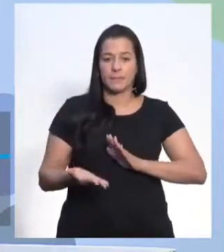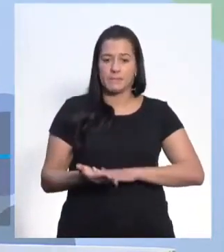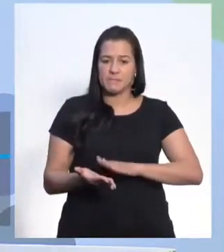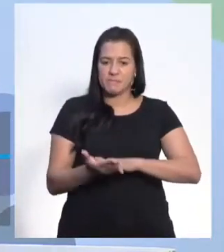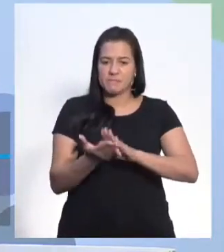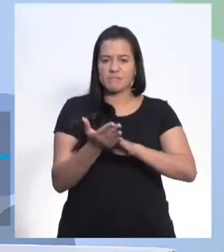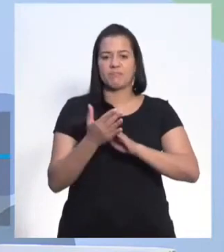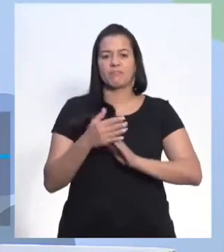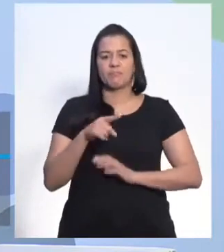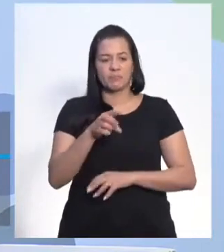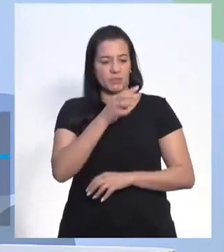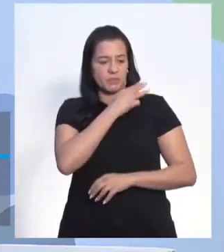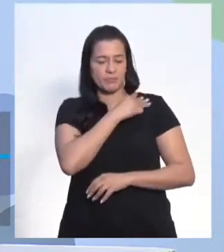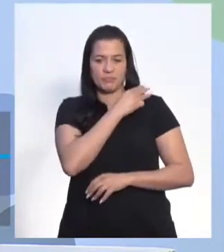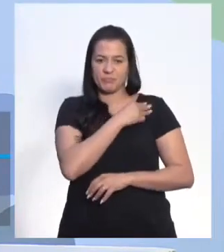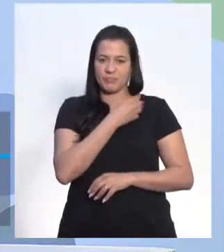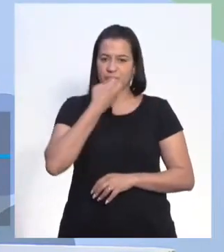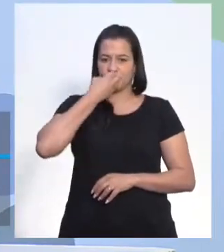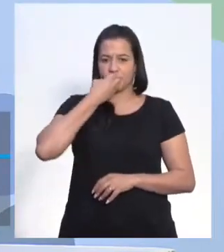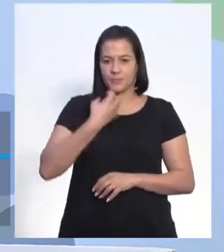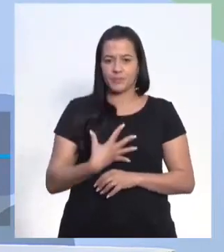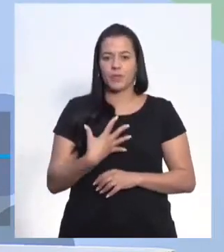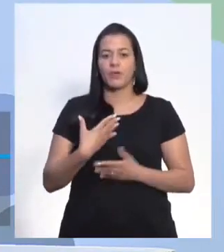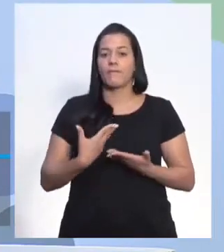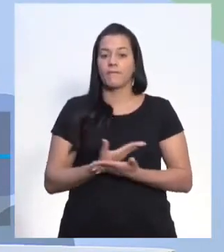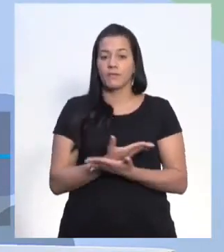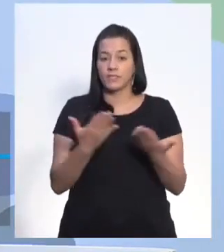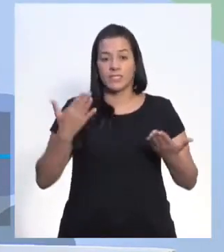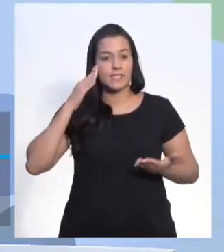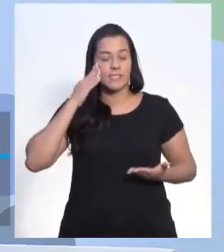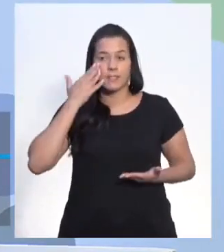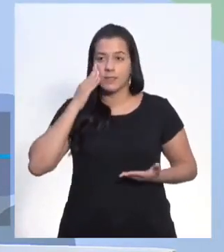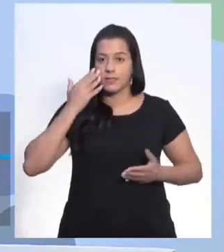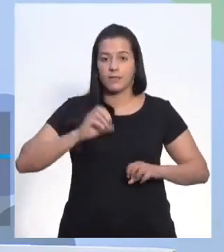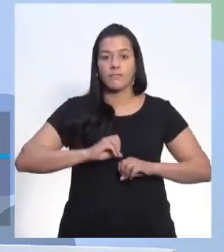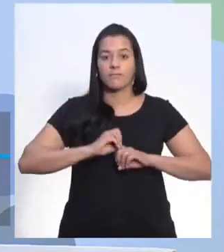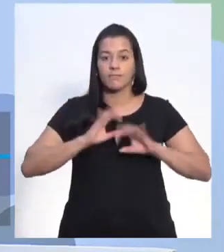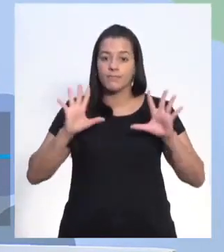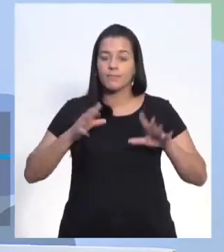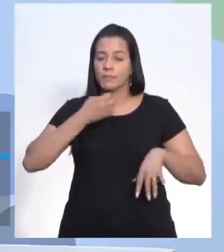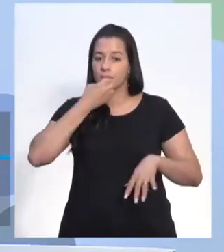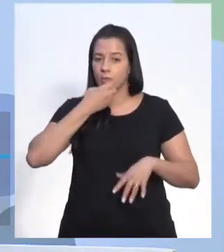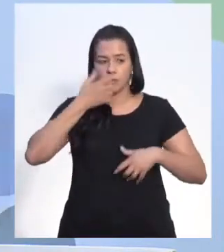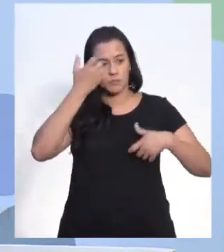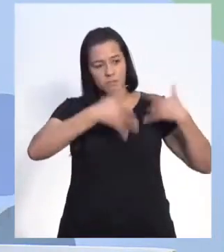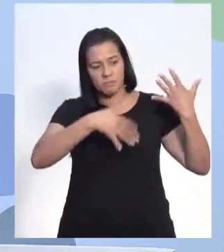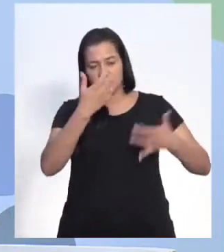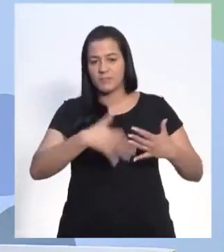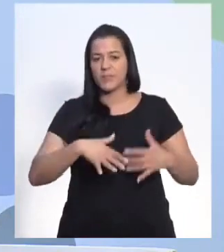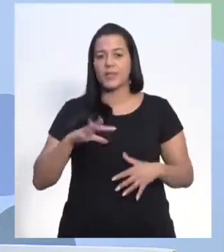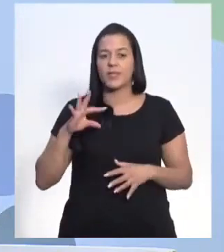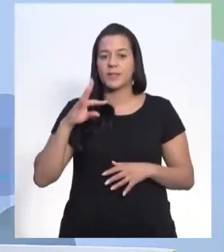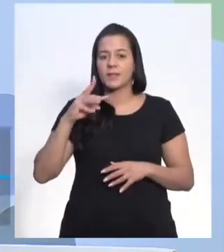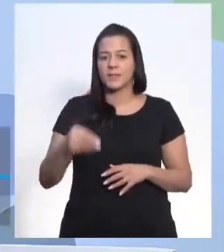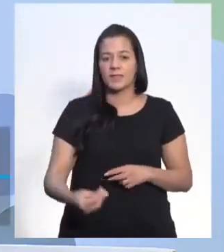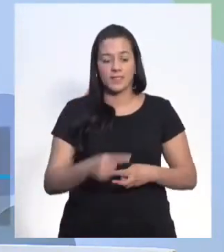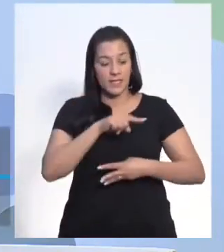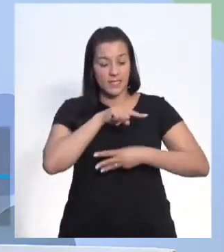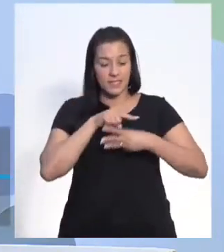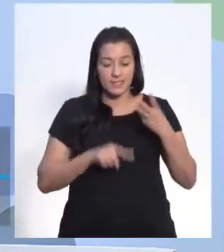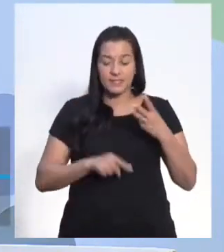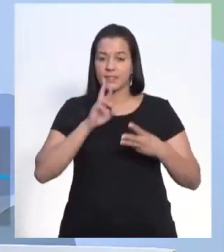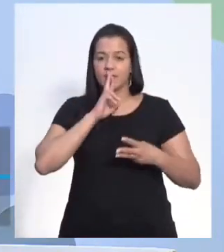nossos alunos da terceira série do ensino médio, porque eles entenderam muito bem a sua explicação, professora Roberta, e colocaram as